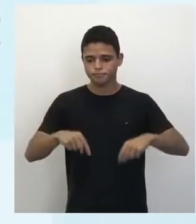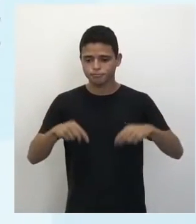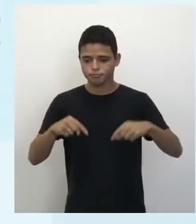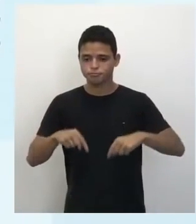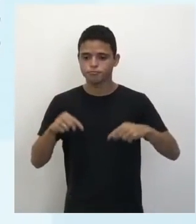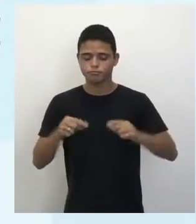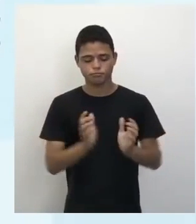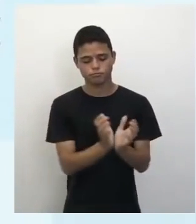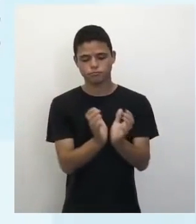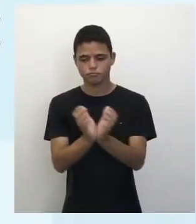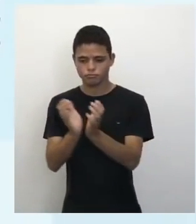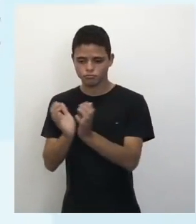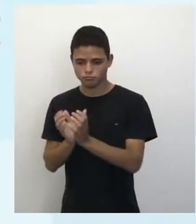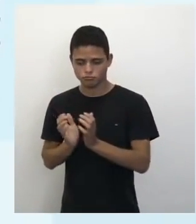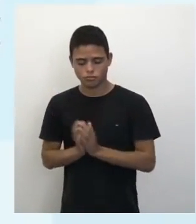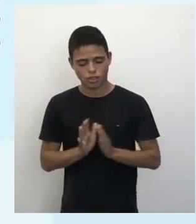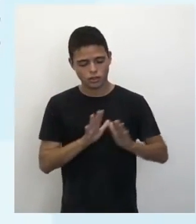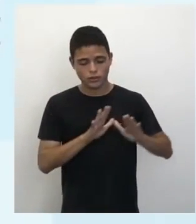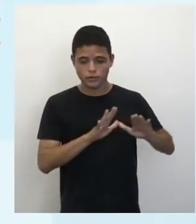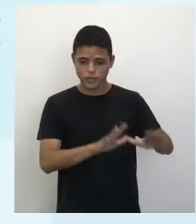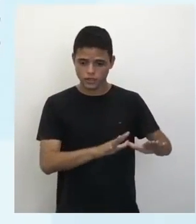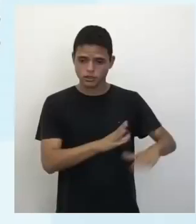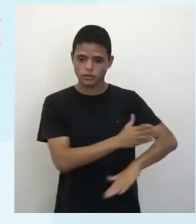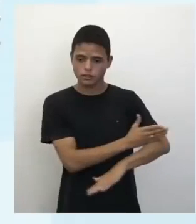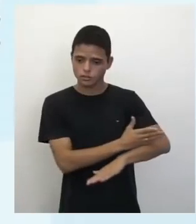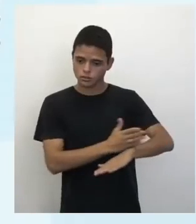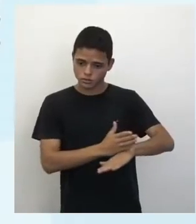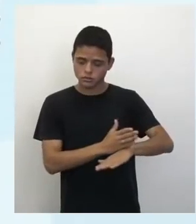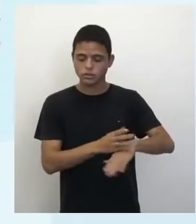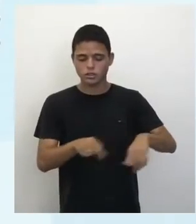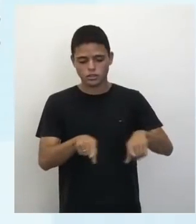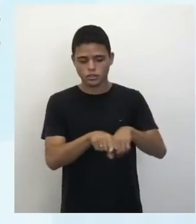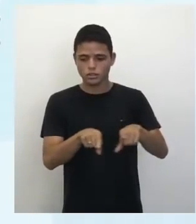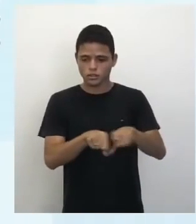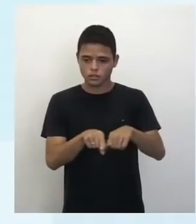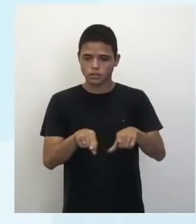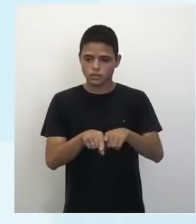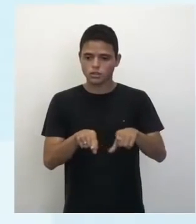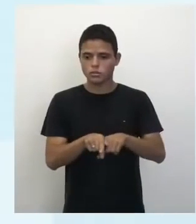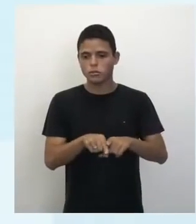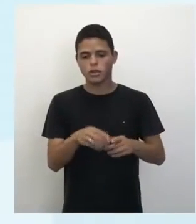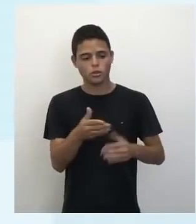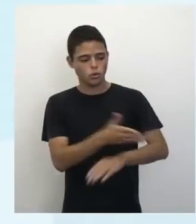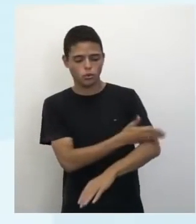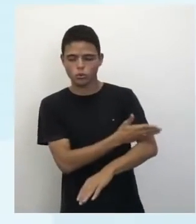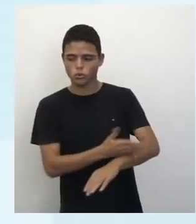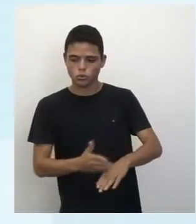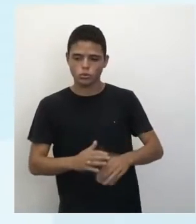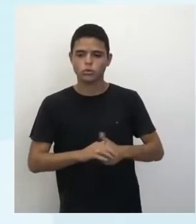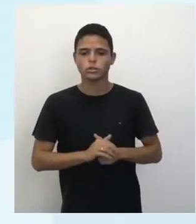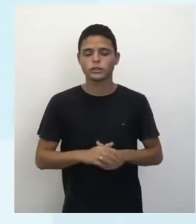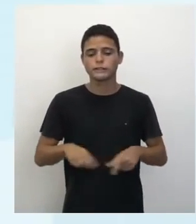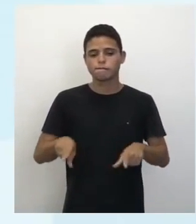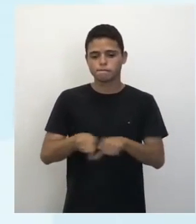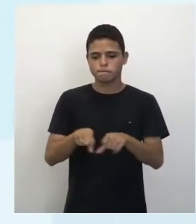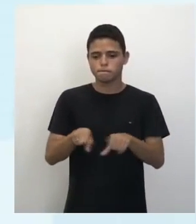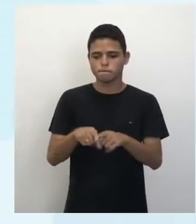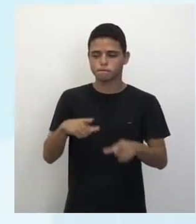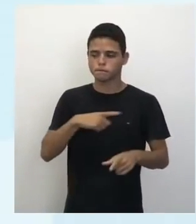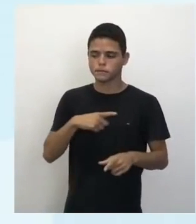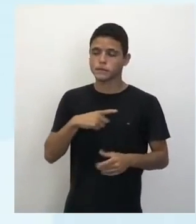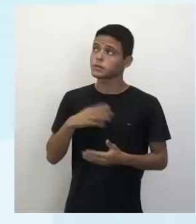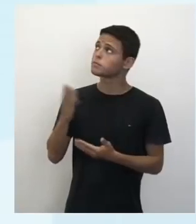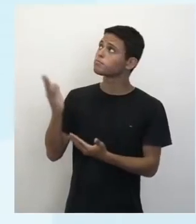desses povos é preservado, inclusive como patrimônio cultural. E aí nós temos na